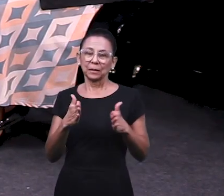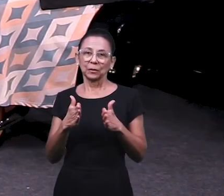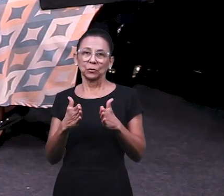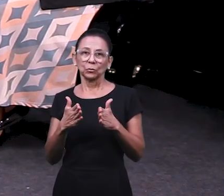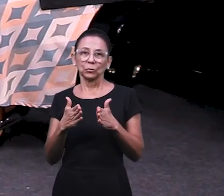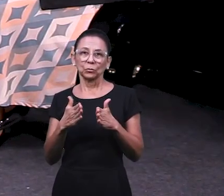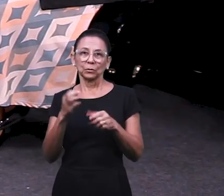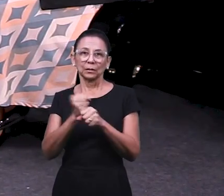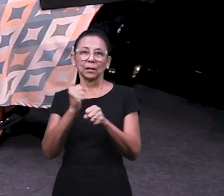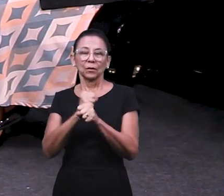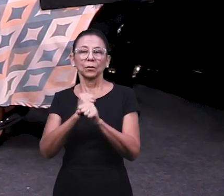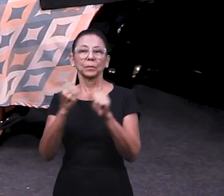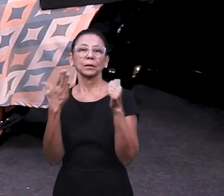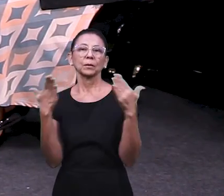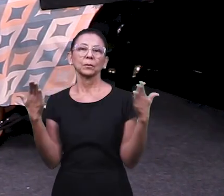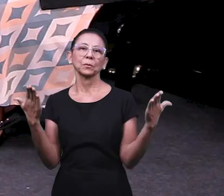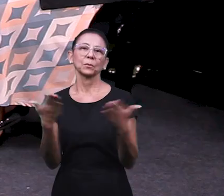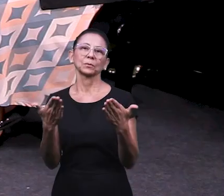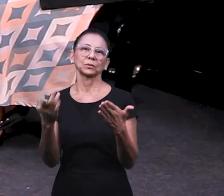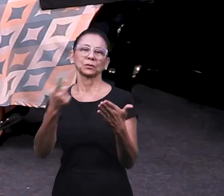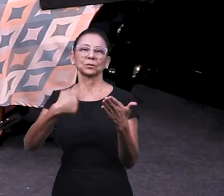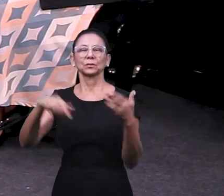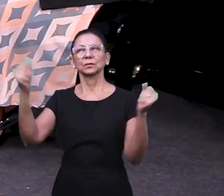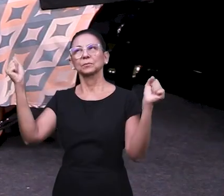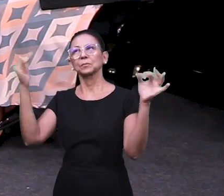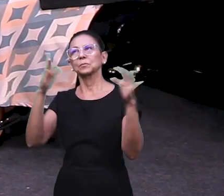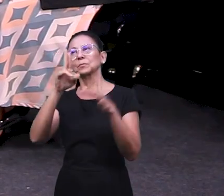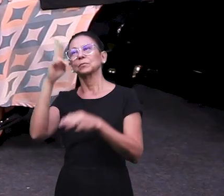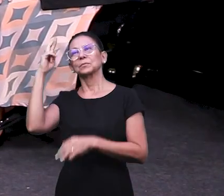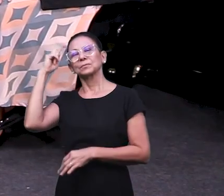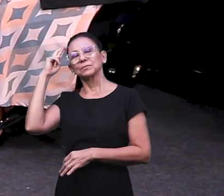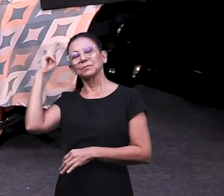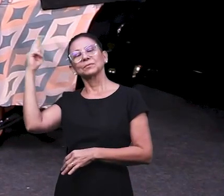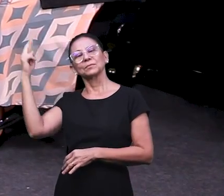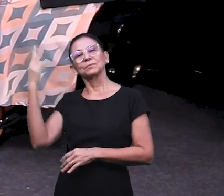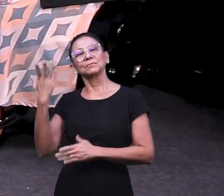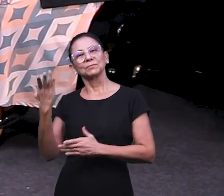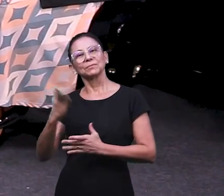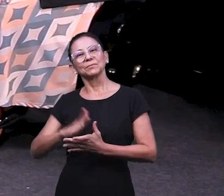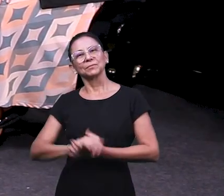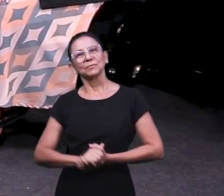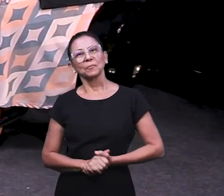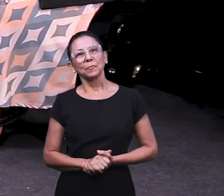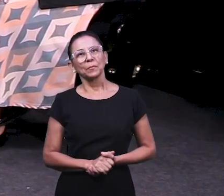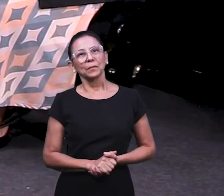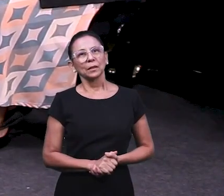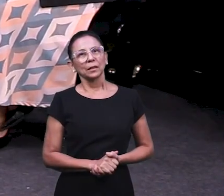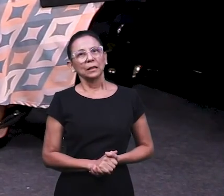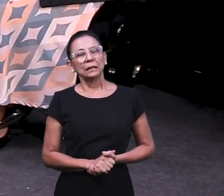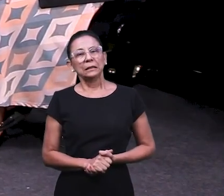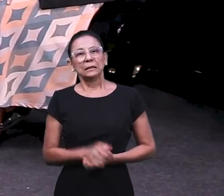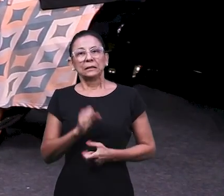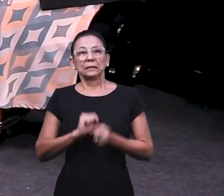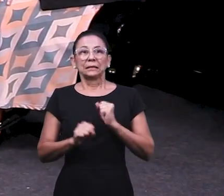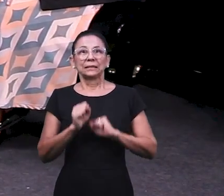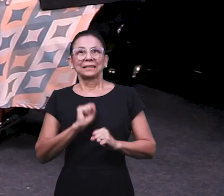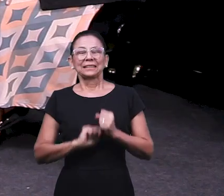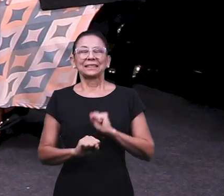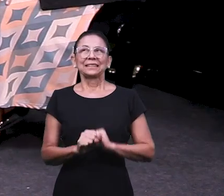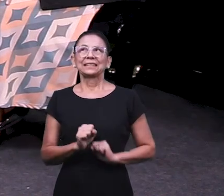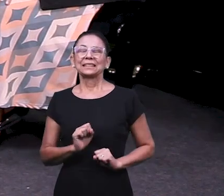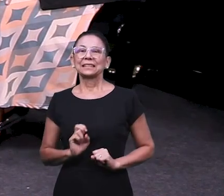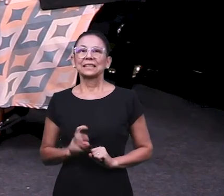obra. E nós glorificamos o nome do Senhor por isso, né? na expectativa de que o